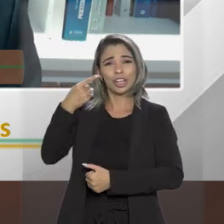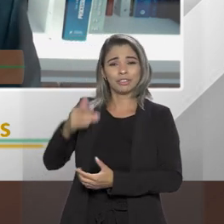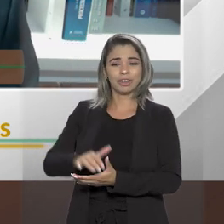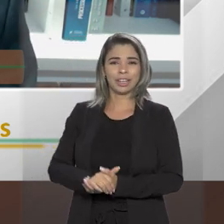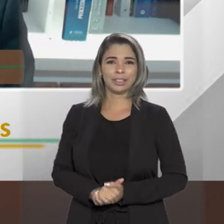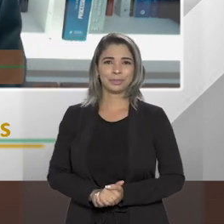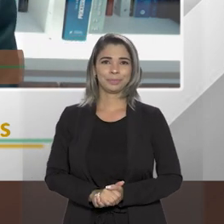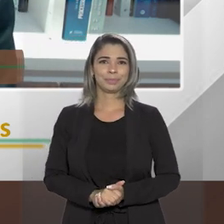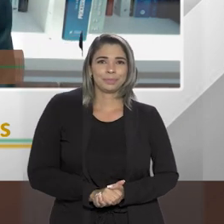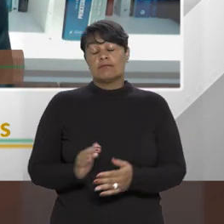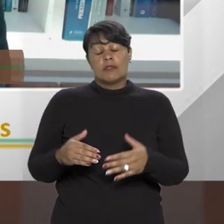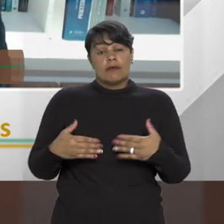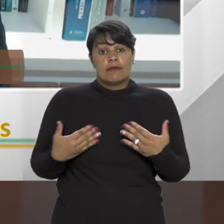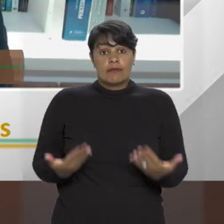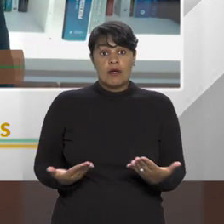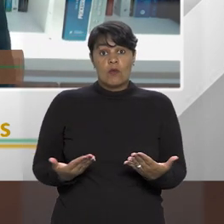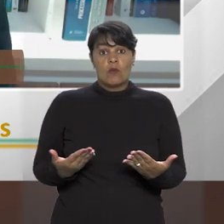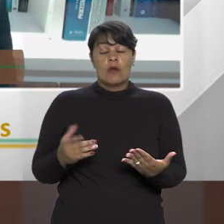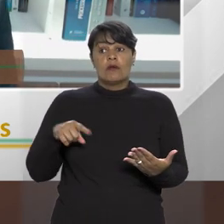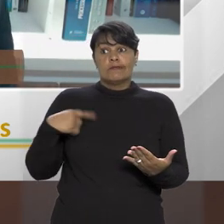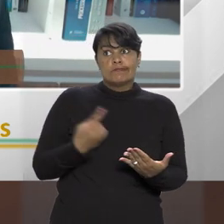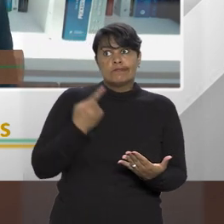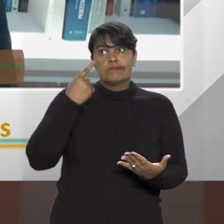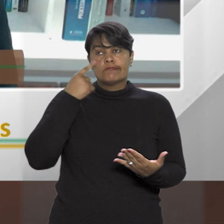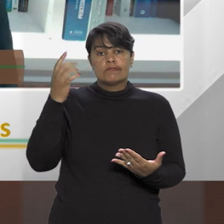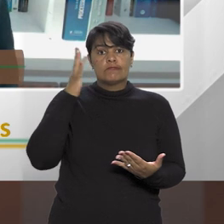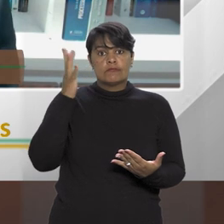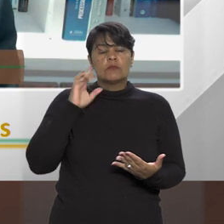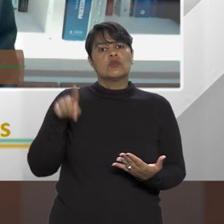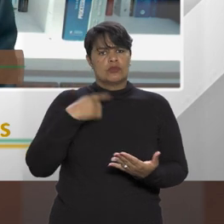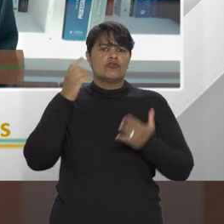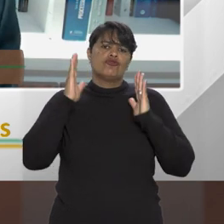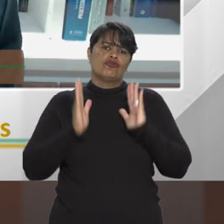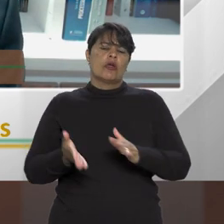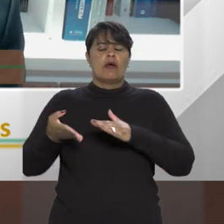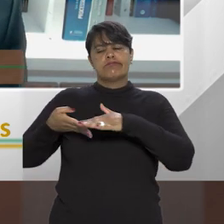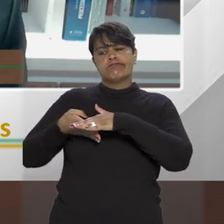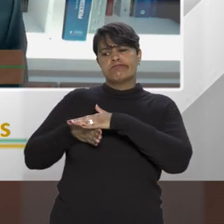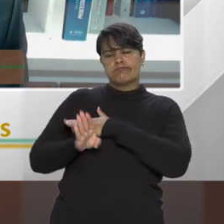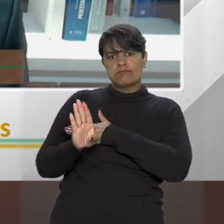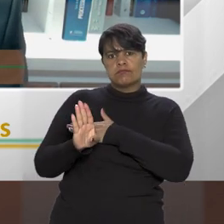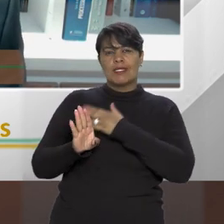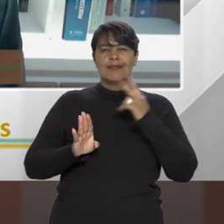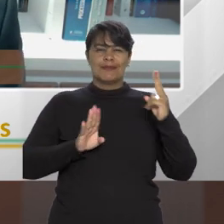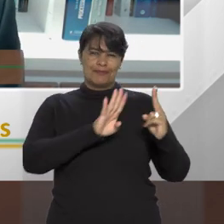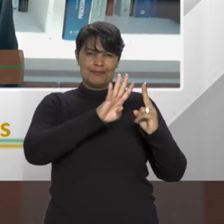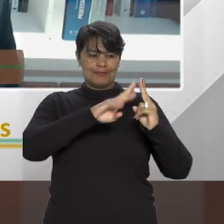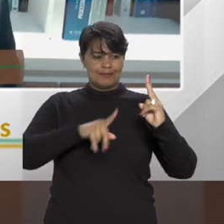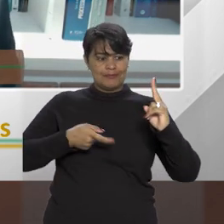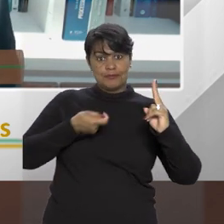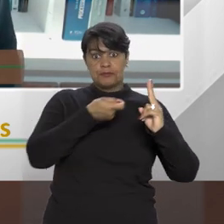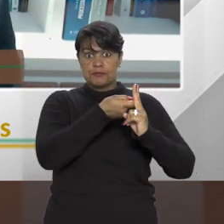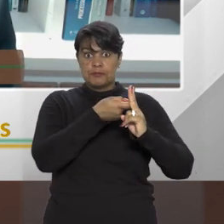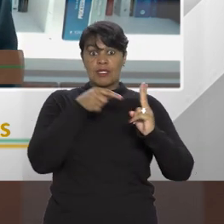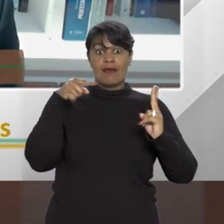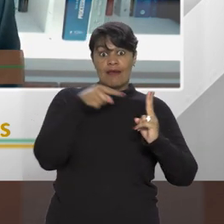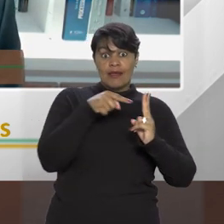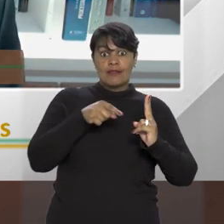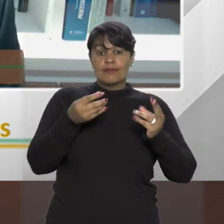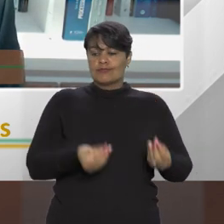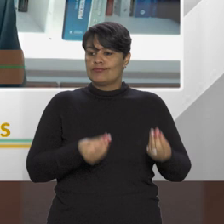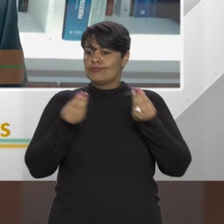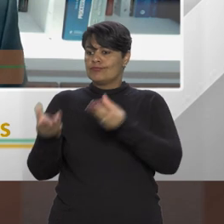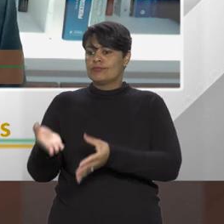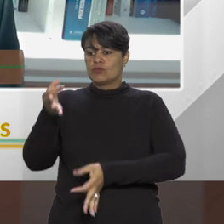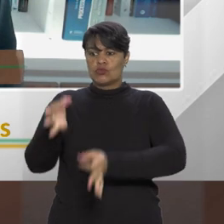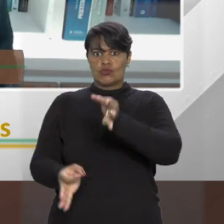qual as partes levam ao Poder Judiciário aquele litígio para que, então, um terceiro, daí heterocomposição, um terceiro diferente